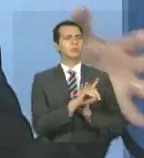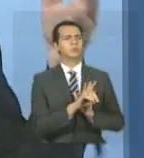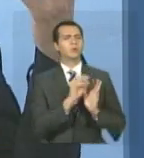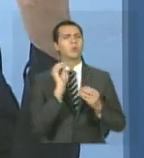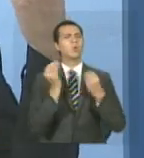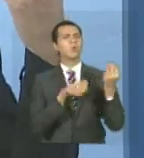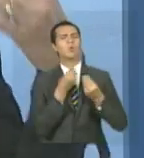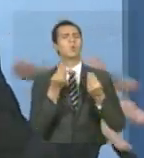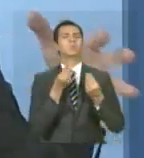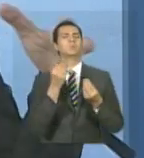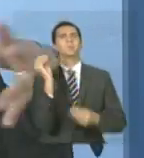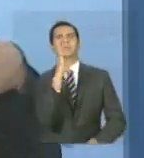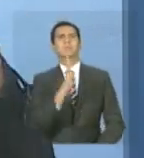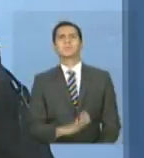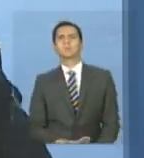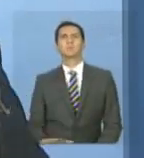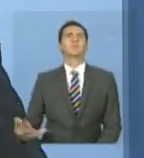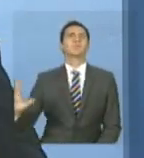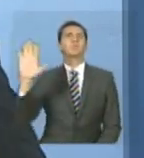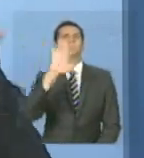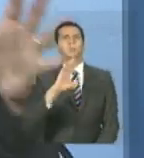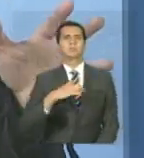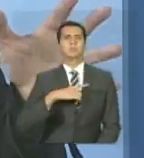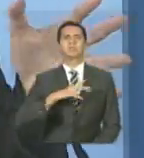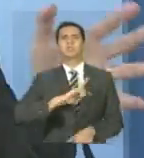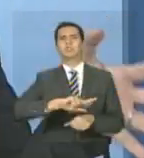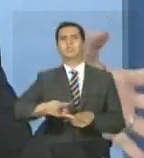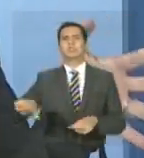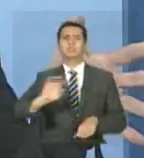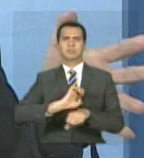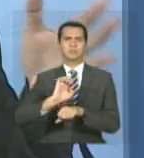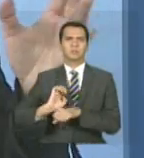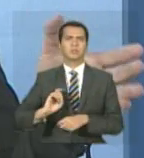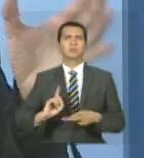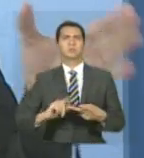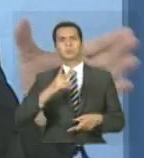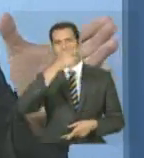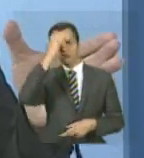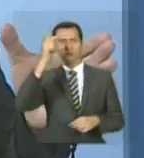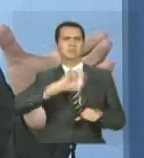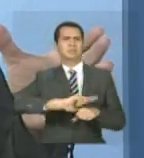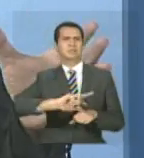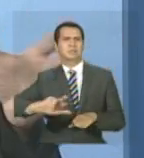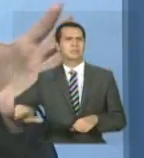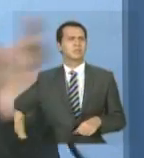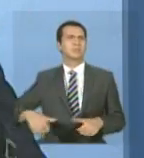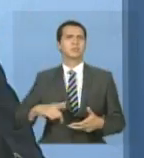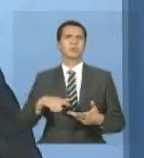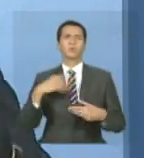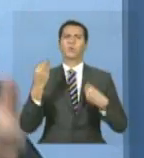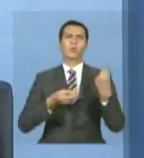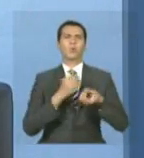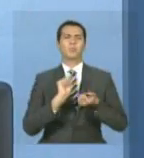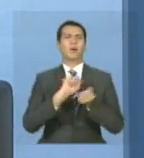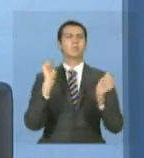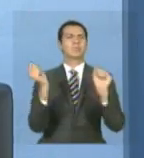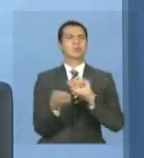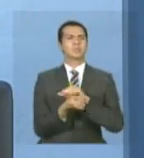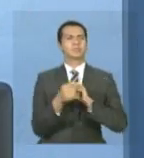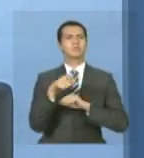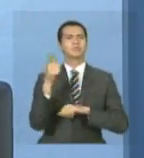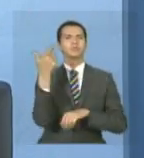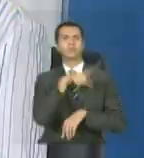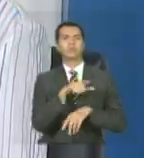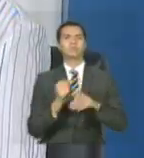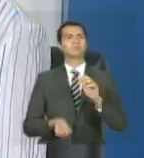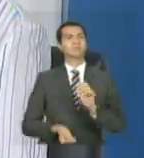diferentes estados, diferentes municípios, muitas dificuldades. Como é que faz para fazer isso, para adaptar para que isso funcione no